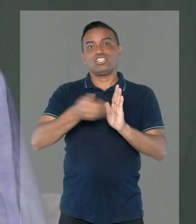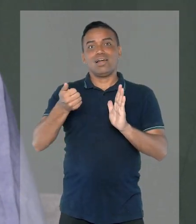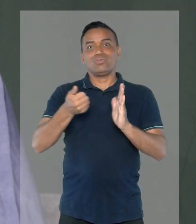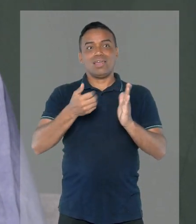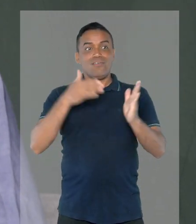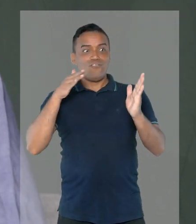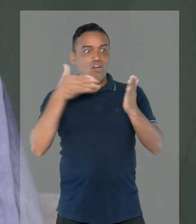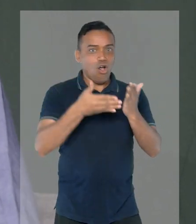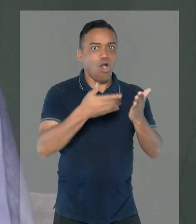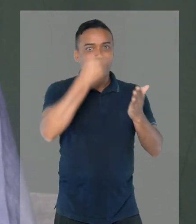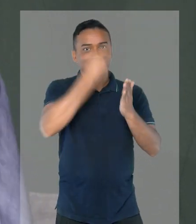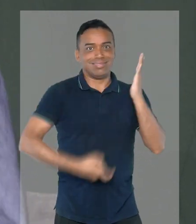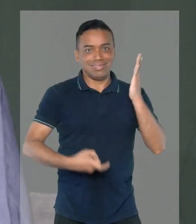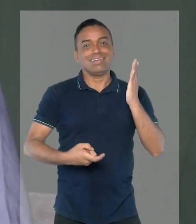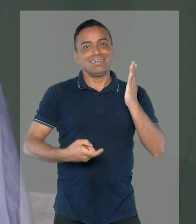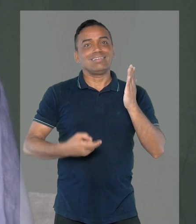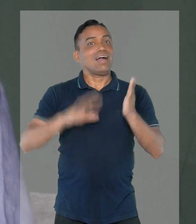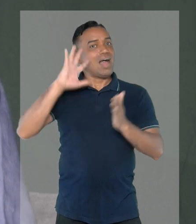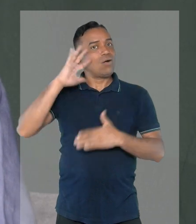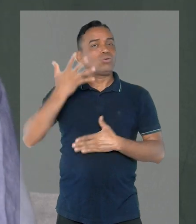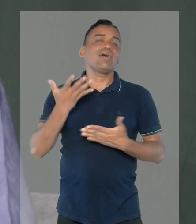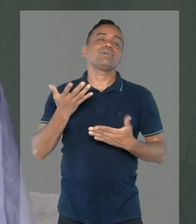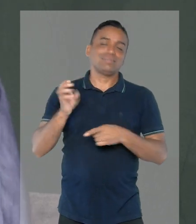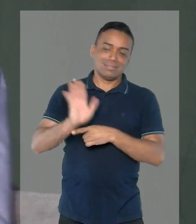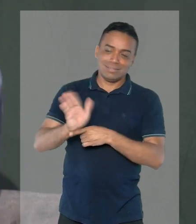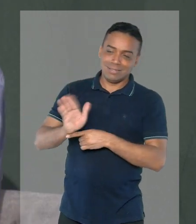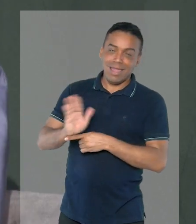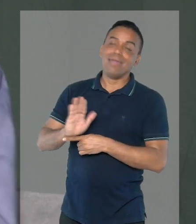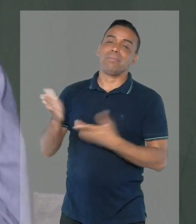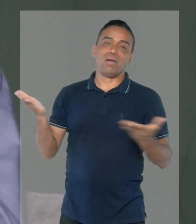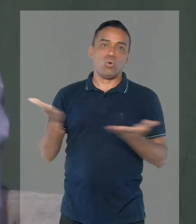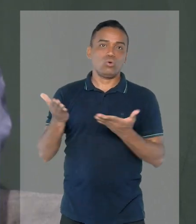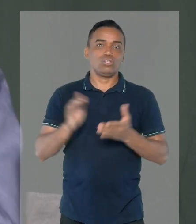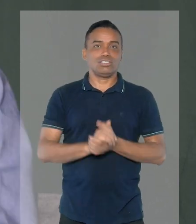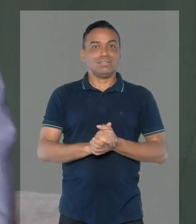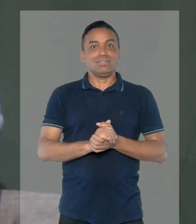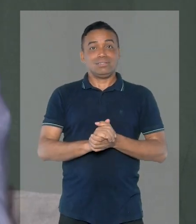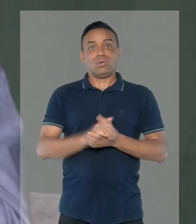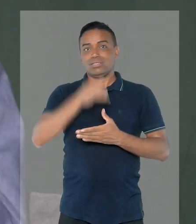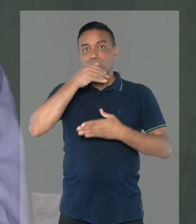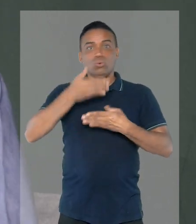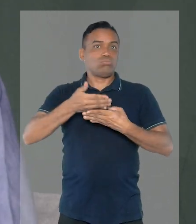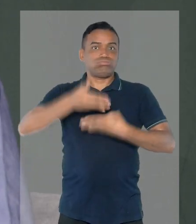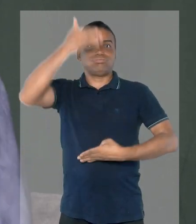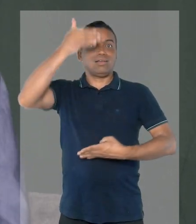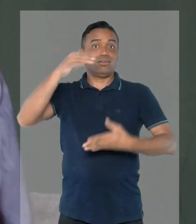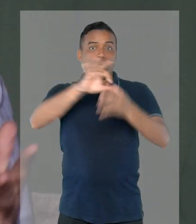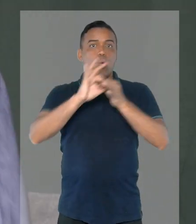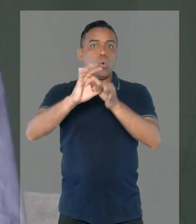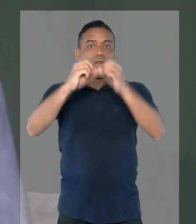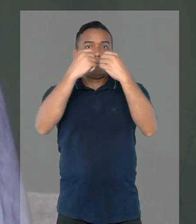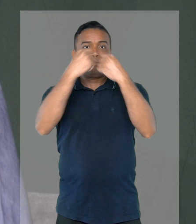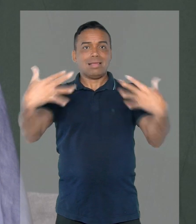né? Pensando, isso acontece muito no cinema hoje, né? Quando quebra a quarta parede ali da tela, no teatro